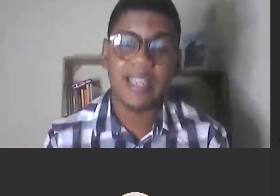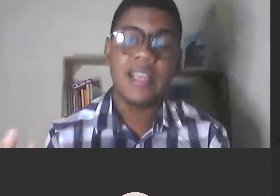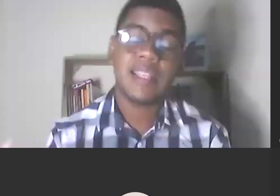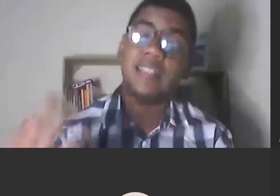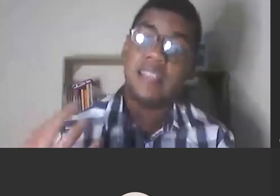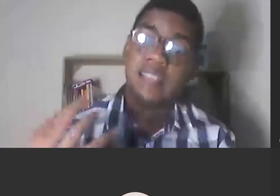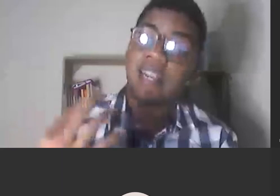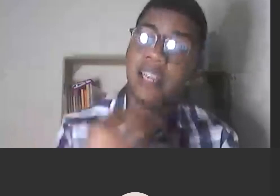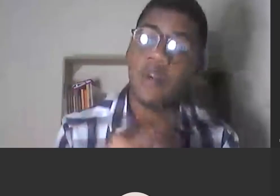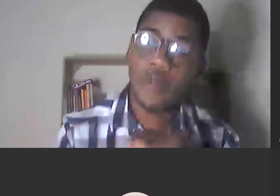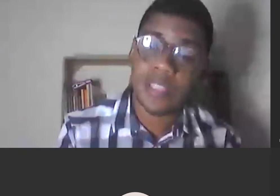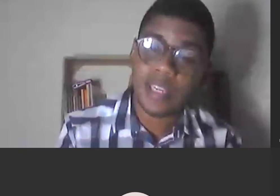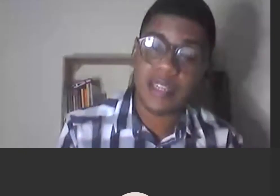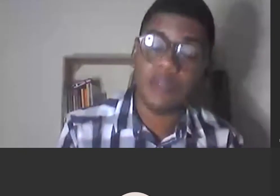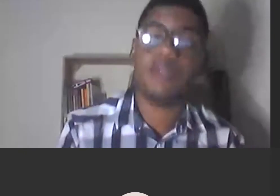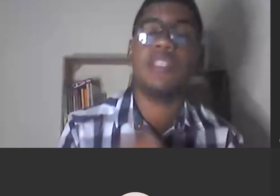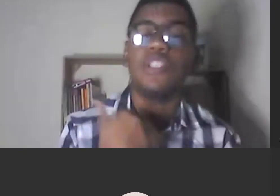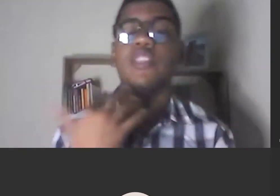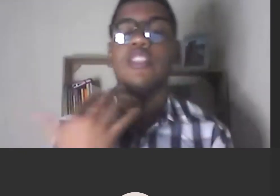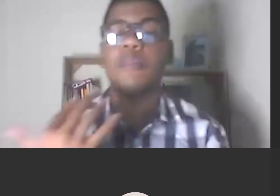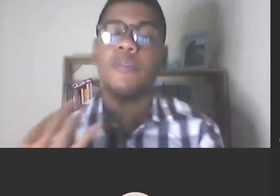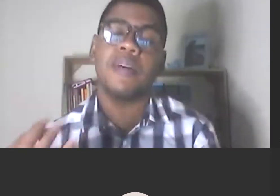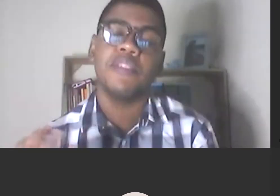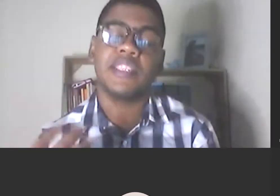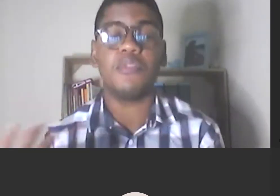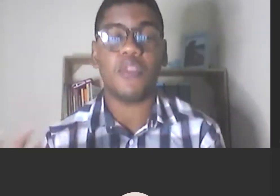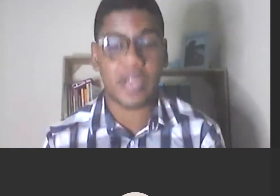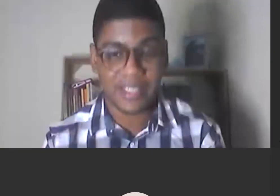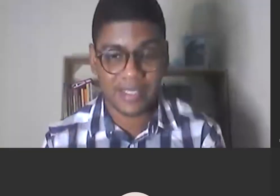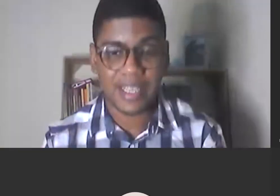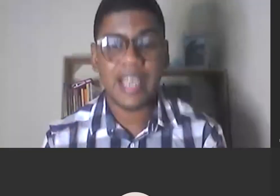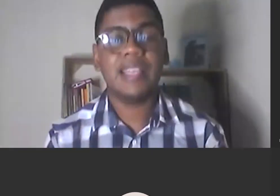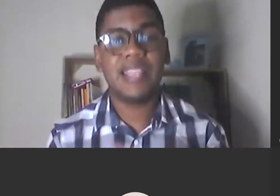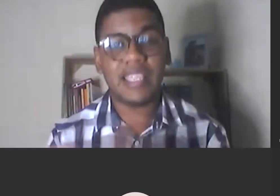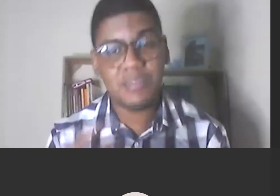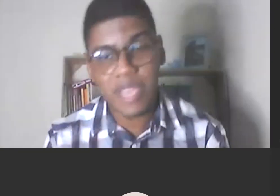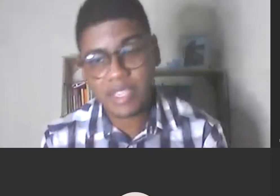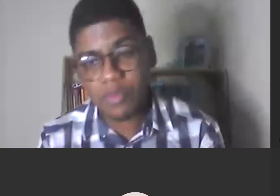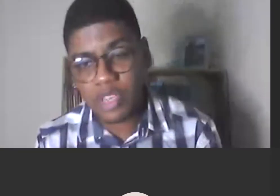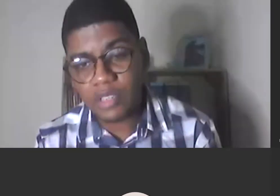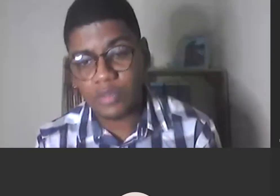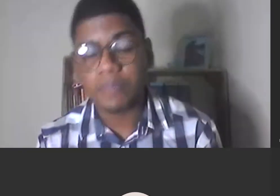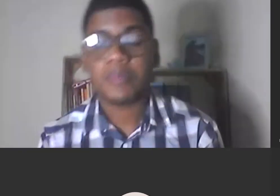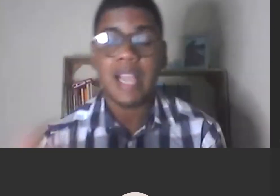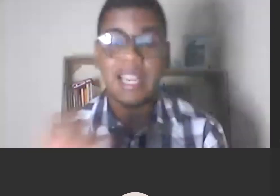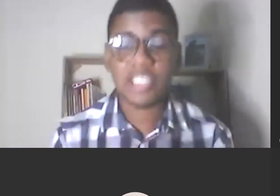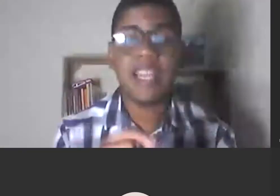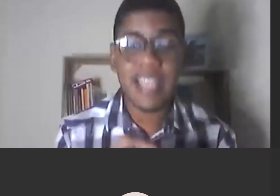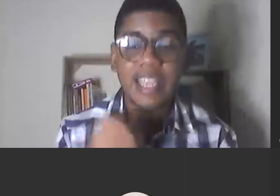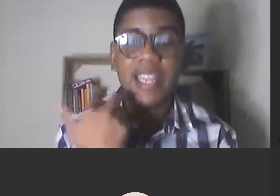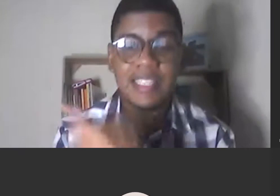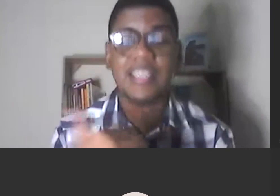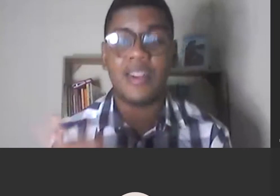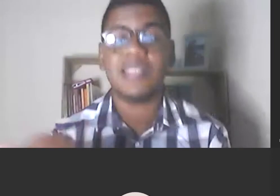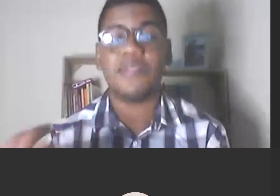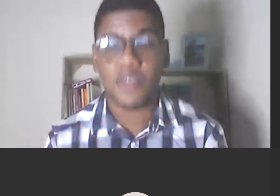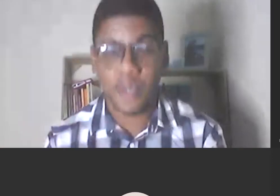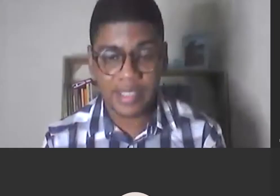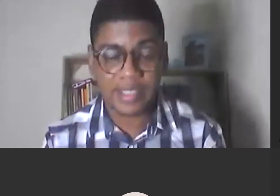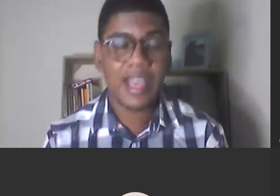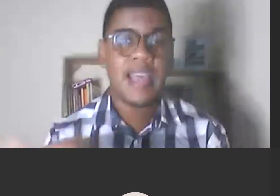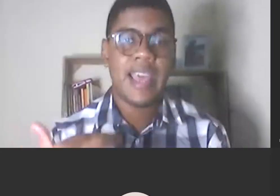faciais dela trariam muito essa questão. Então, se a gente fosse fazer uma versão voz desse mesmo vídeo, a gente teria que trazer